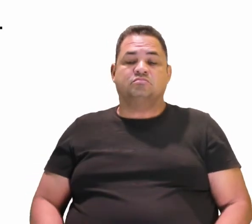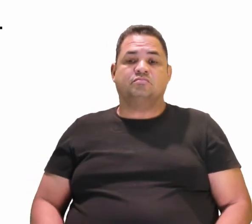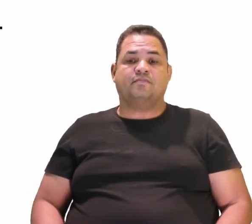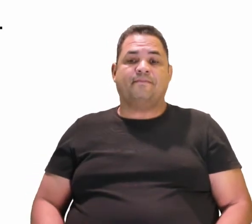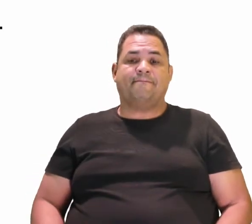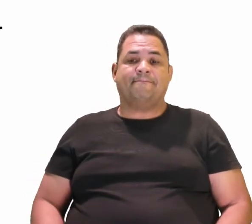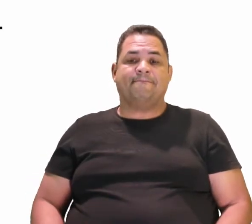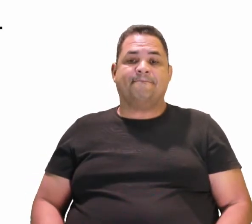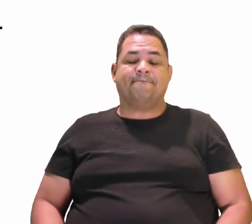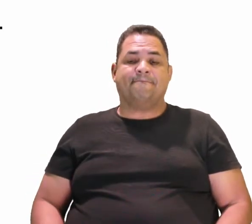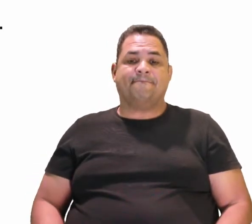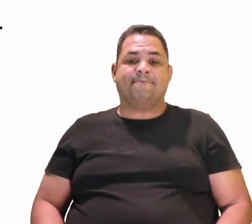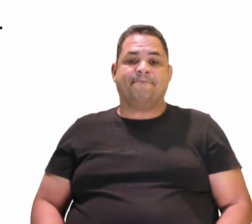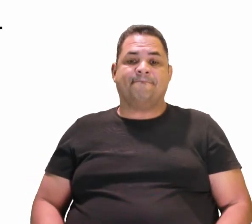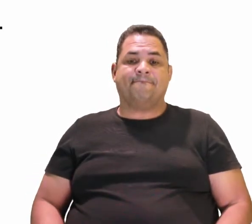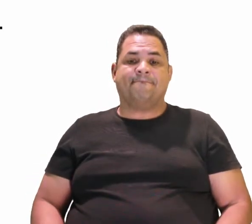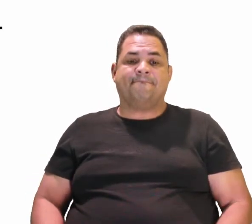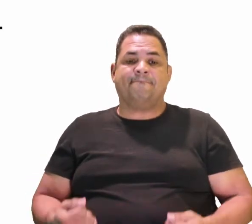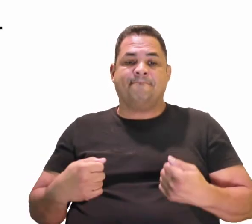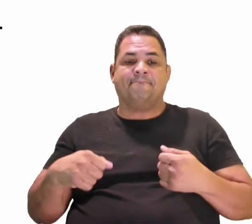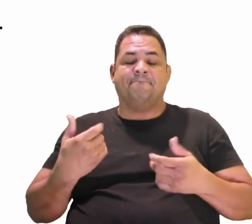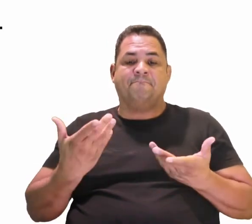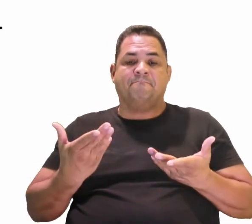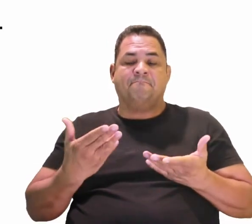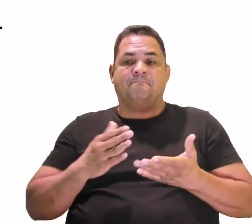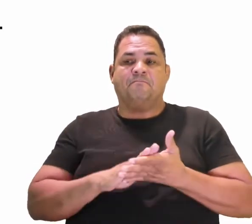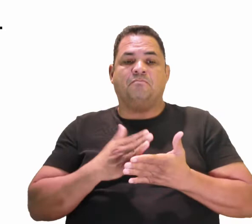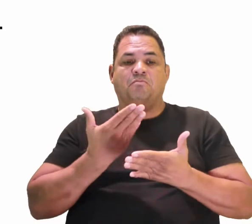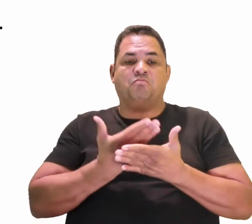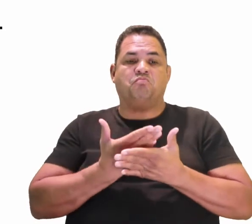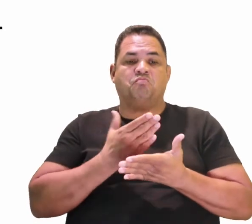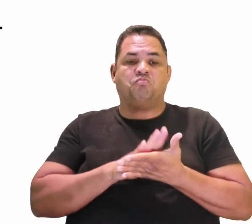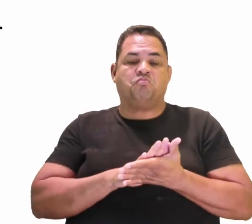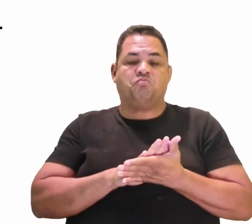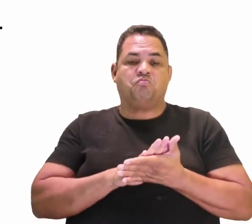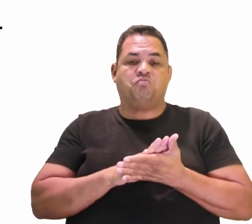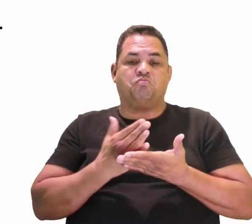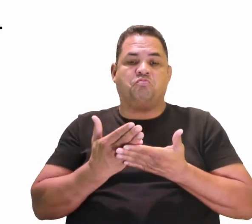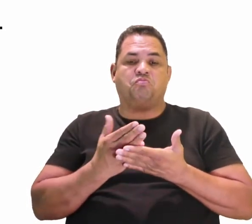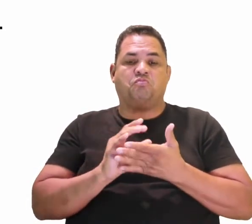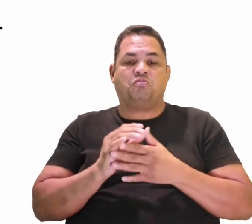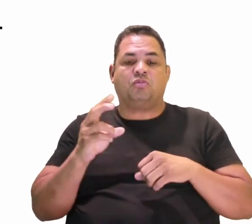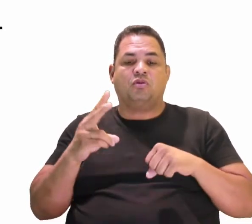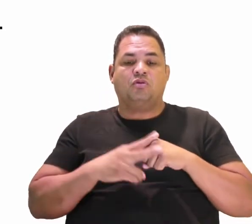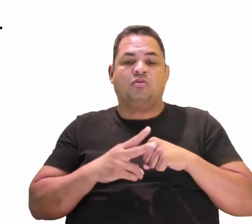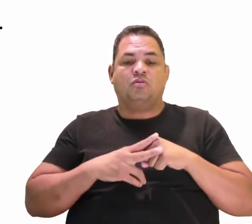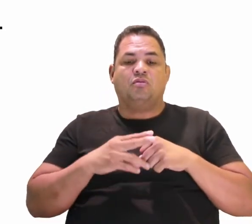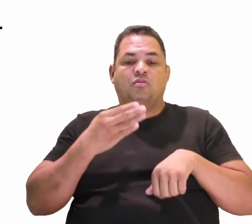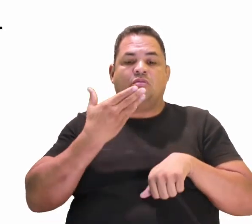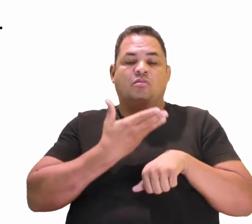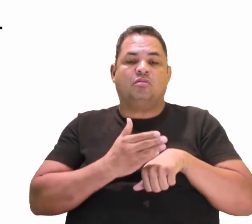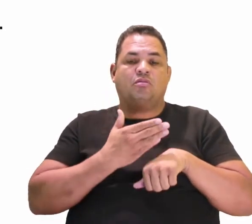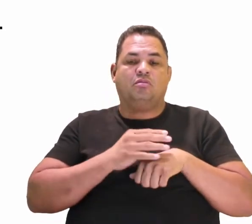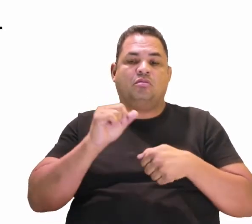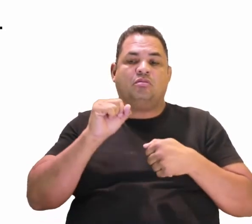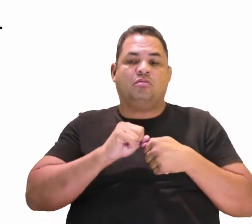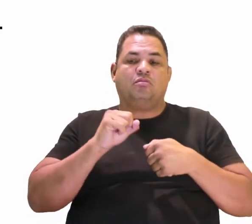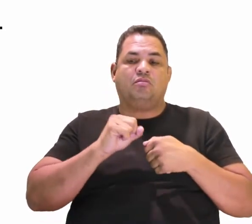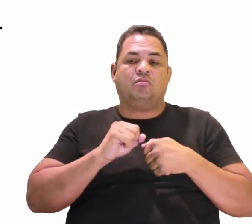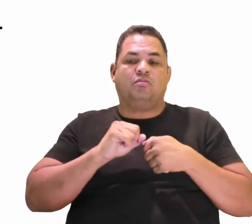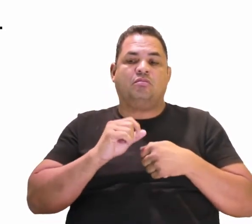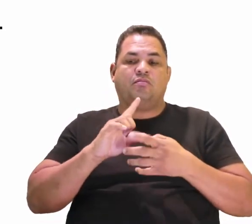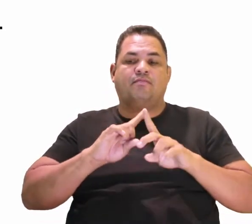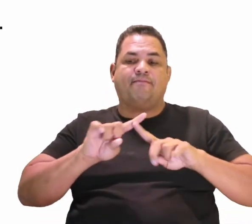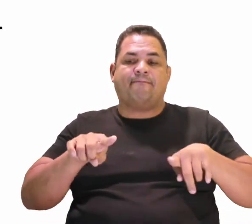ali, ele pode ser tanto de tradução, né? Um verbo de ação, que significa fazer, só que a gente